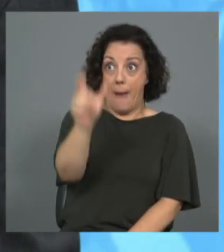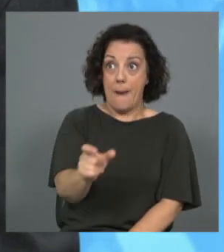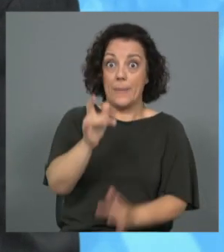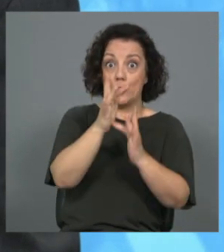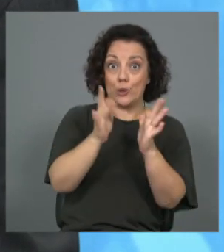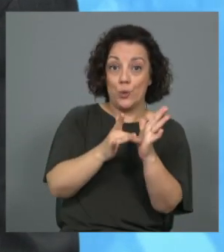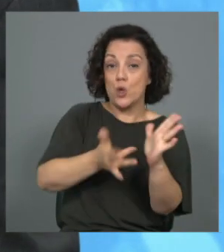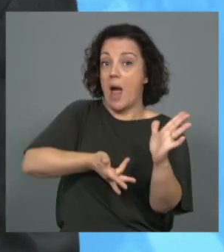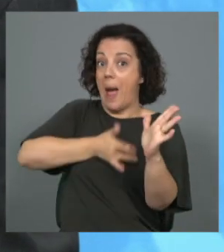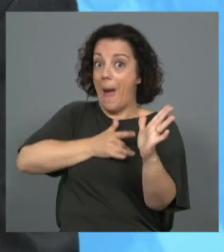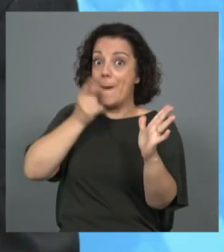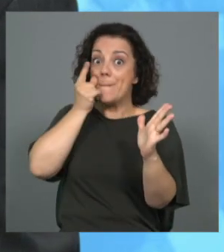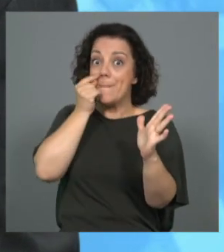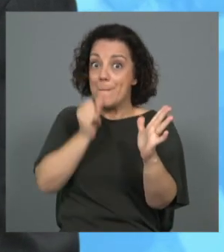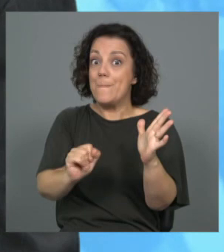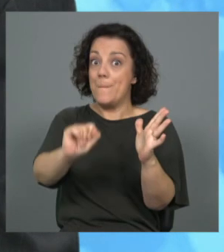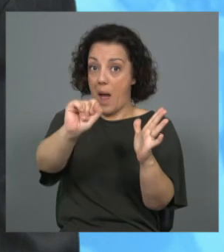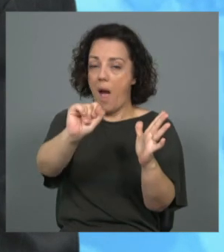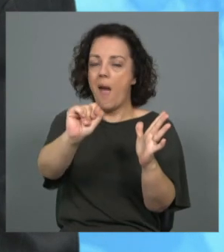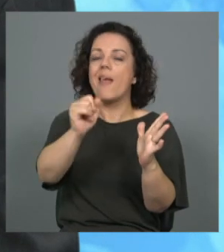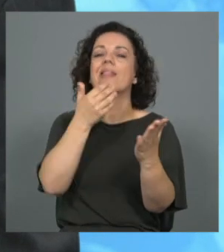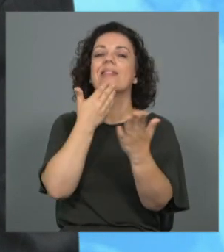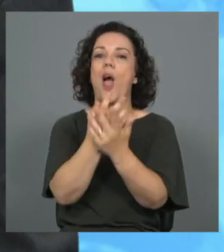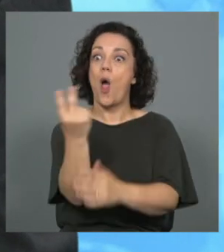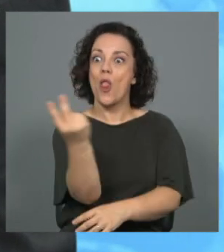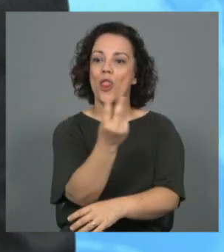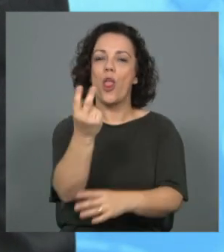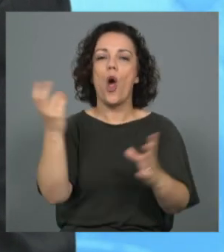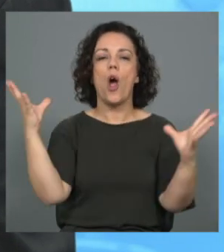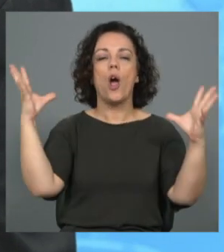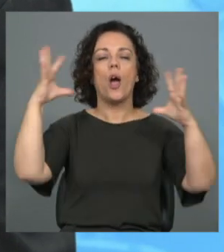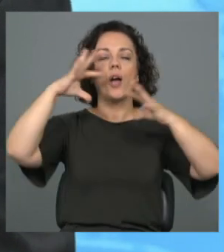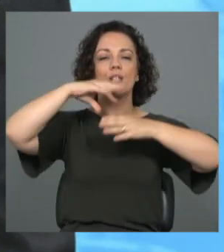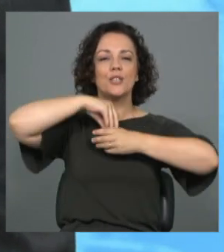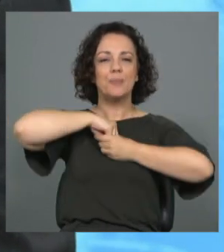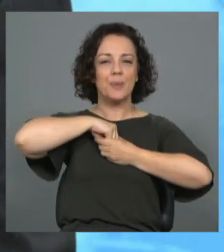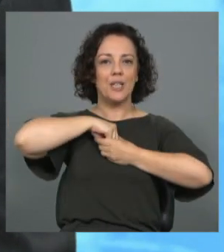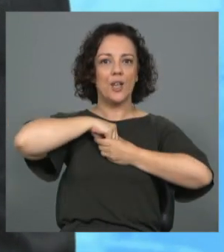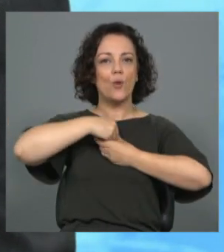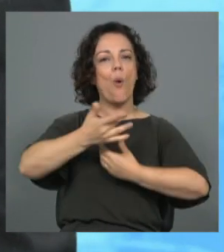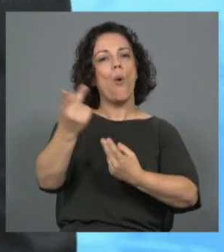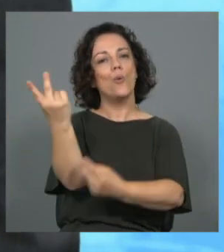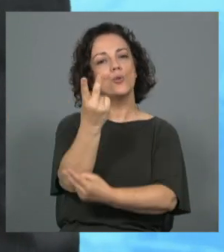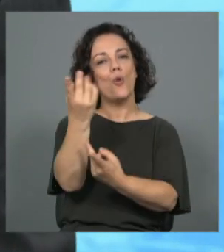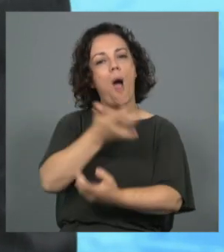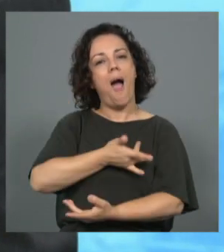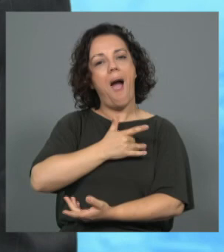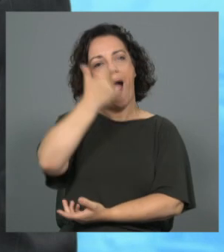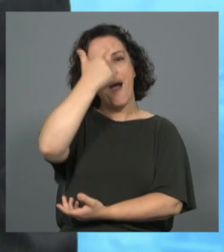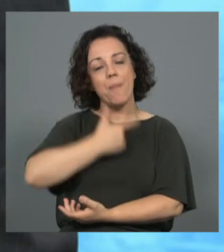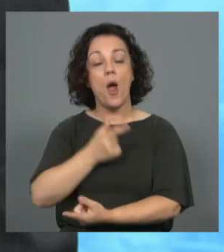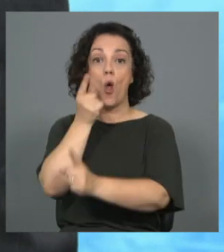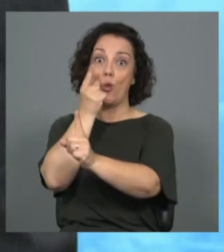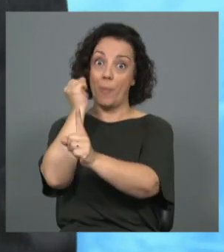então temos o espírito de ambos dentro de nós. E somos amados por ele, pelo Pai, pelo